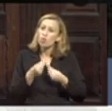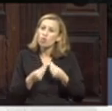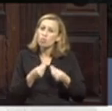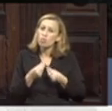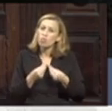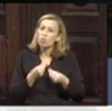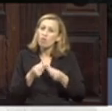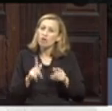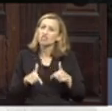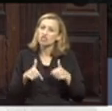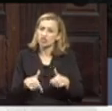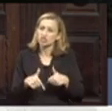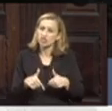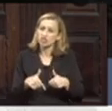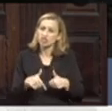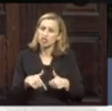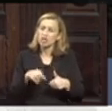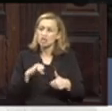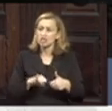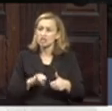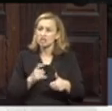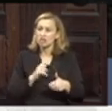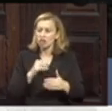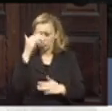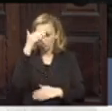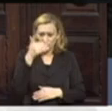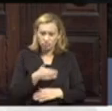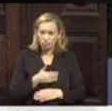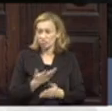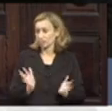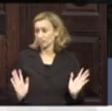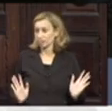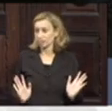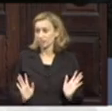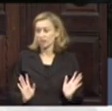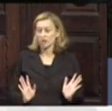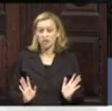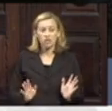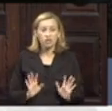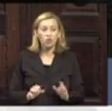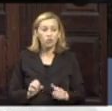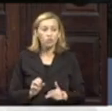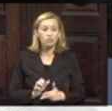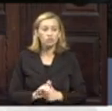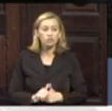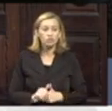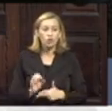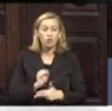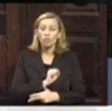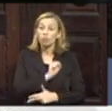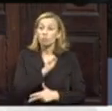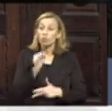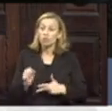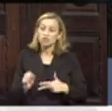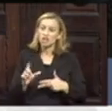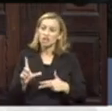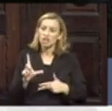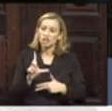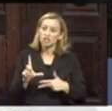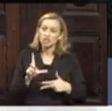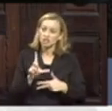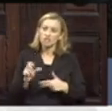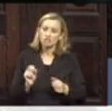que tem que se submeter à justiça. Porque se nós invertermos esses conceitos, nós estamos desequilibrando o sistema